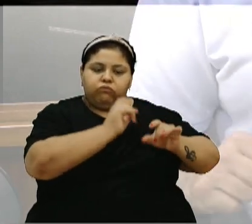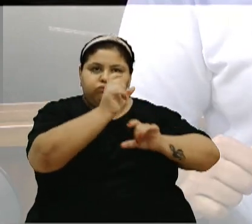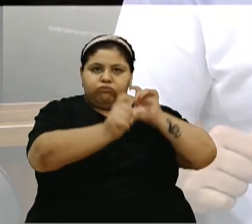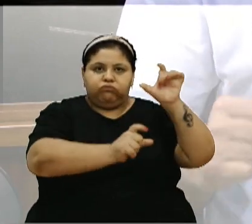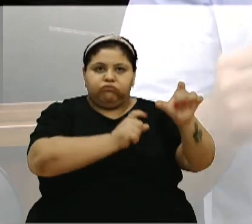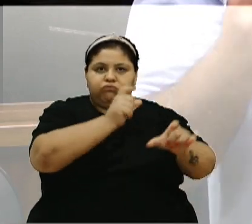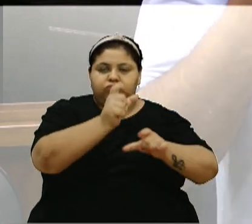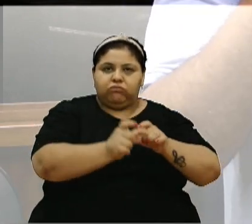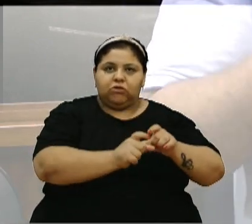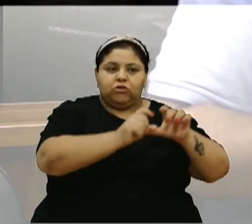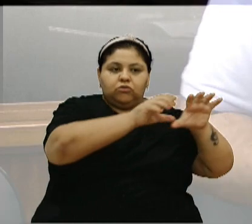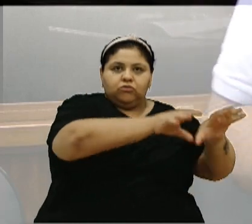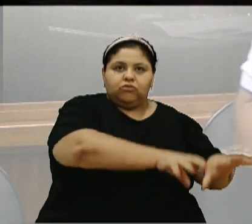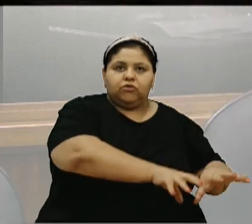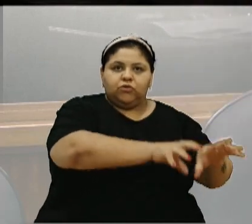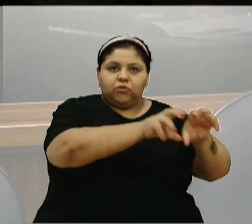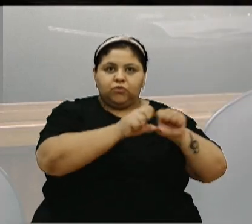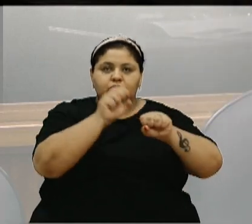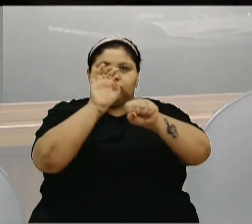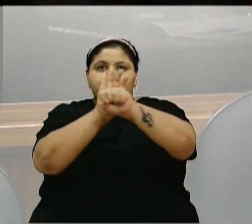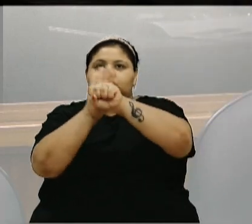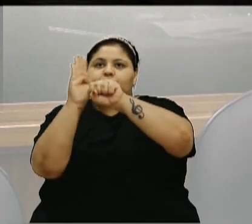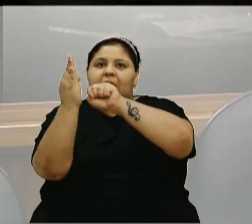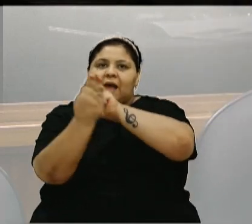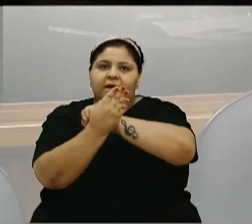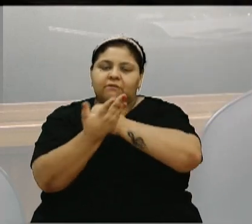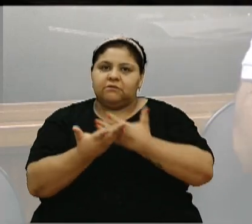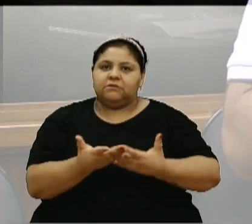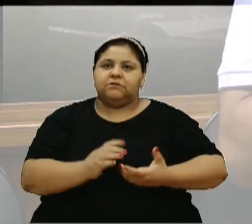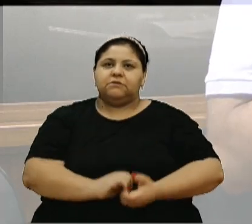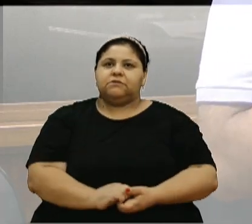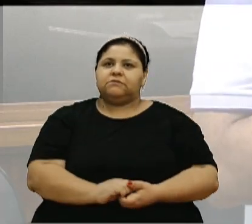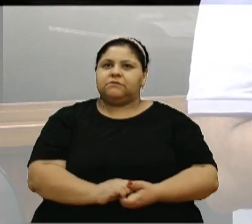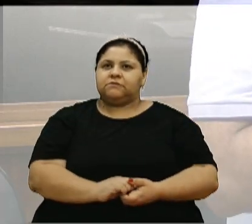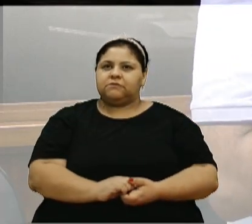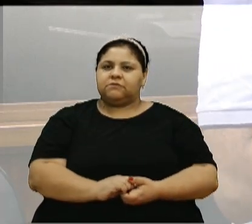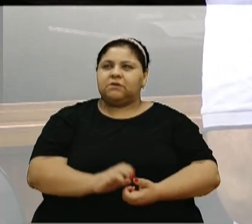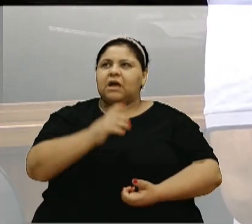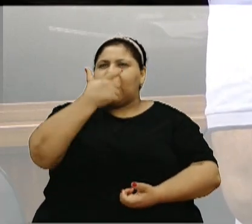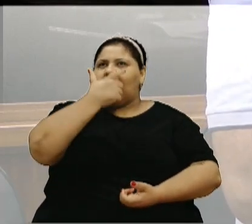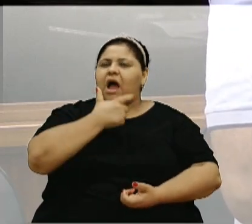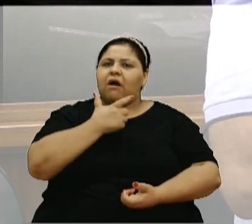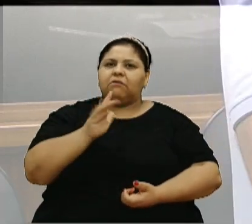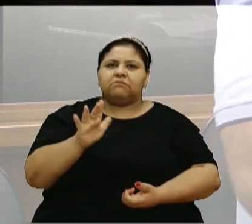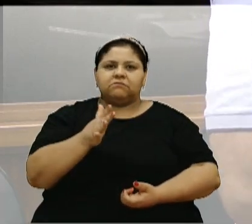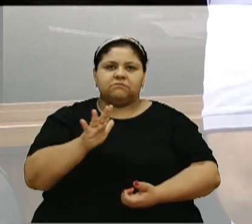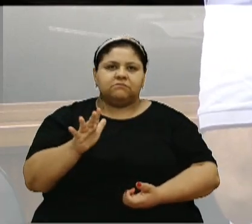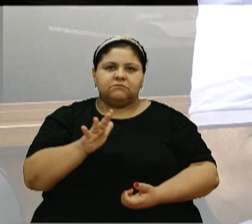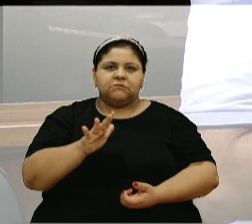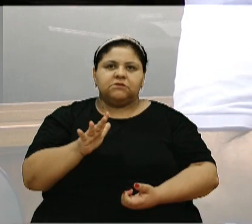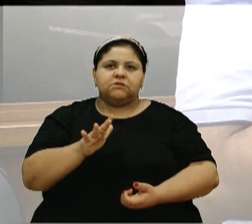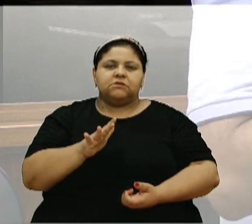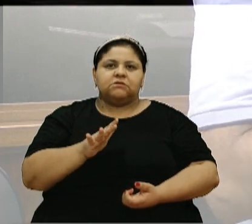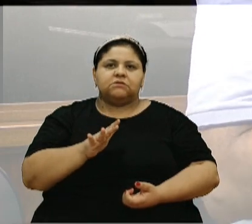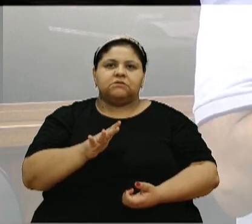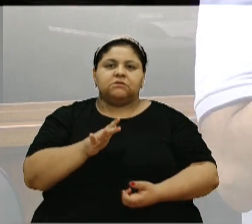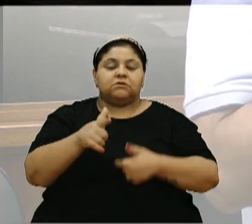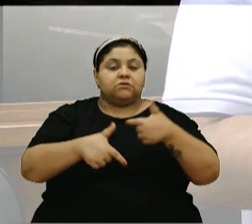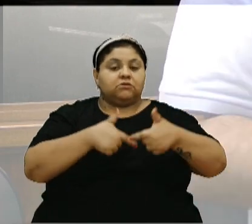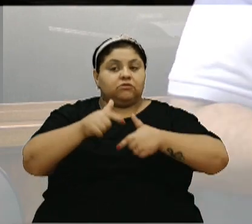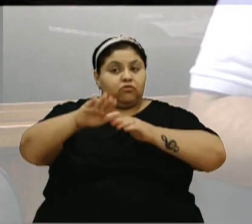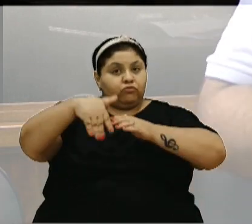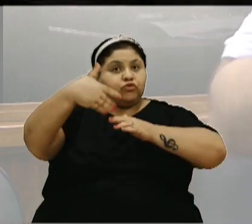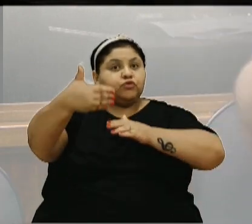da colônia, dos bairros, né? Acho que é uma tarefa para os